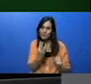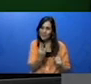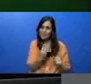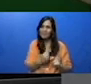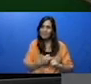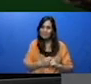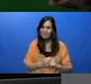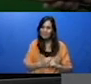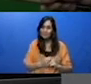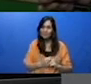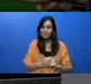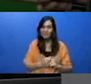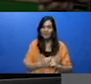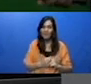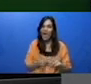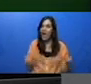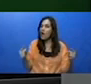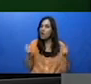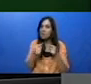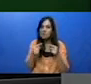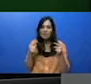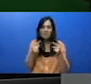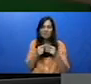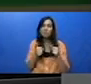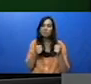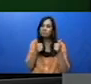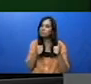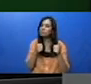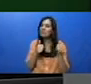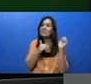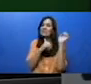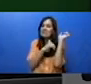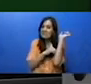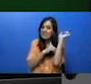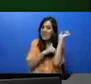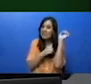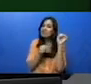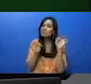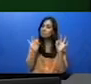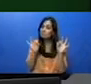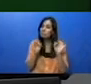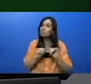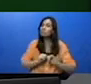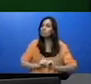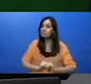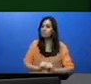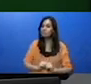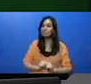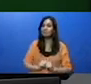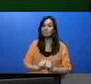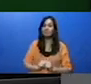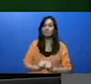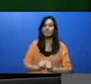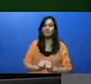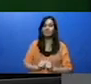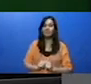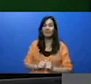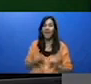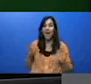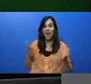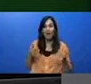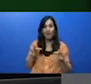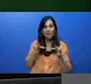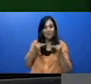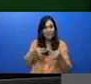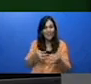qualquer combinação dessa seria aceita como senha, certo? E nós chegamos ao